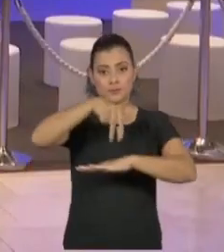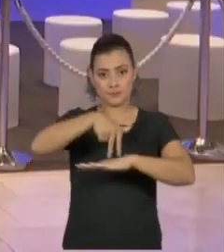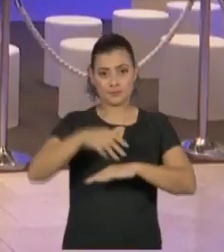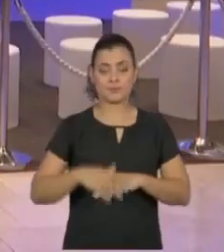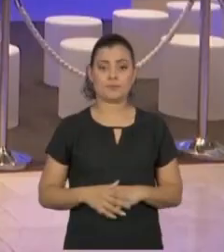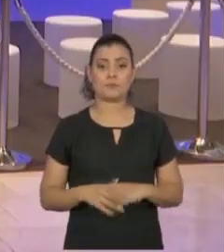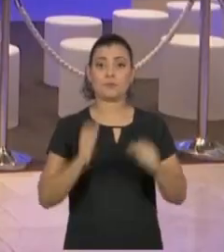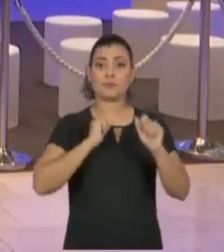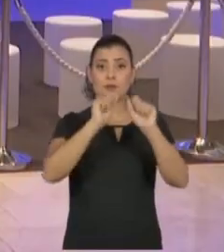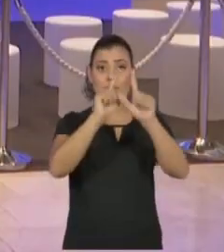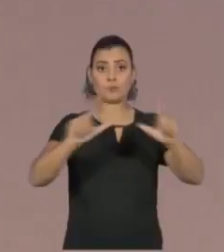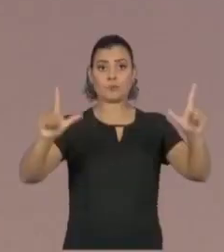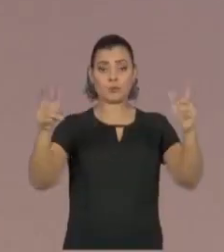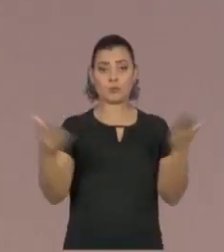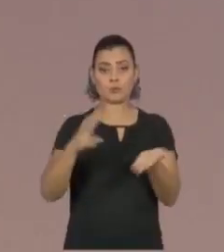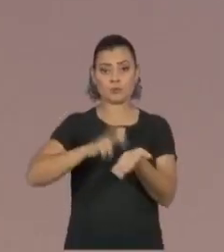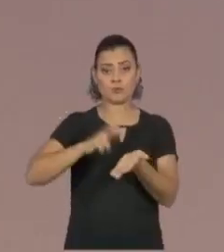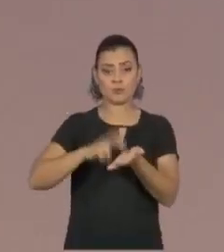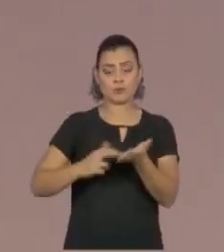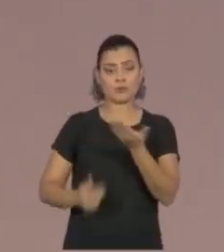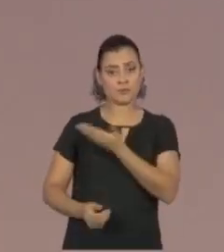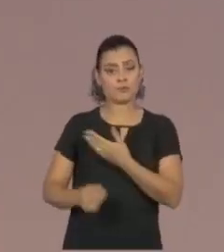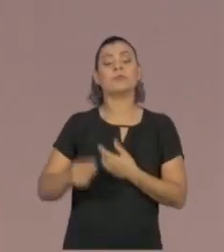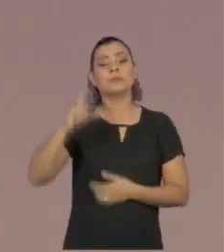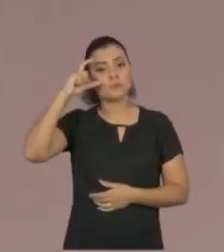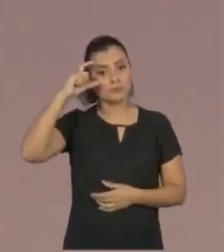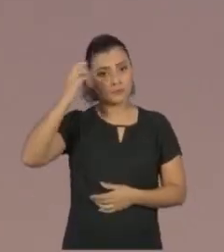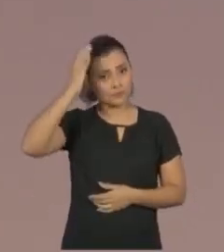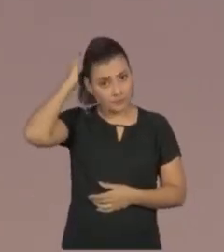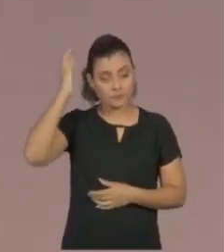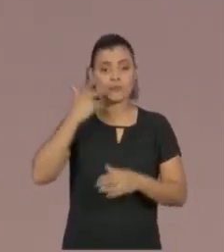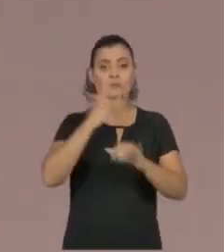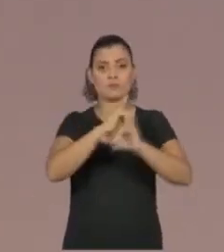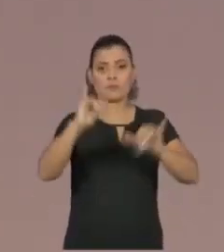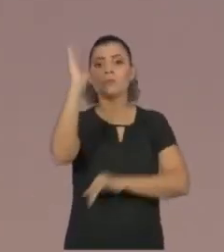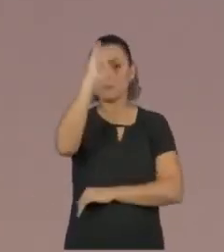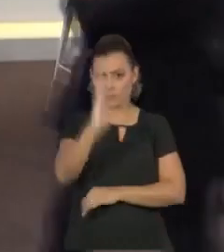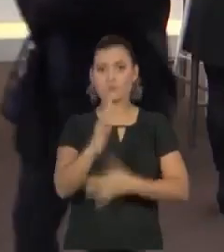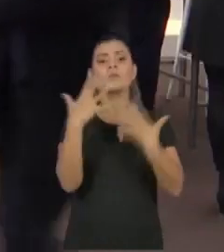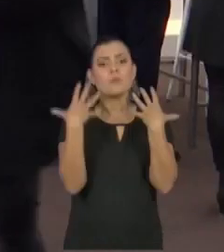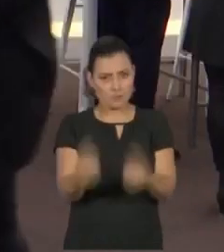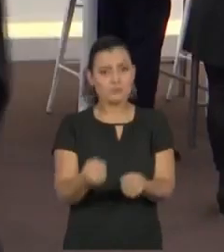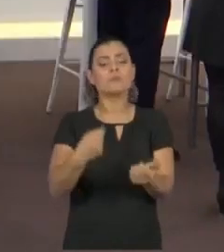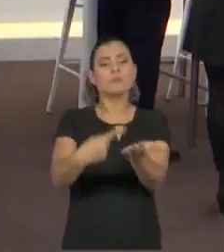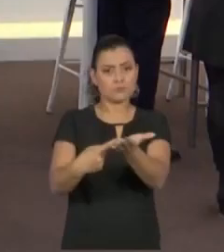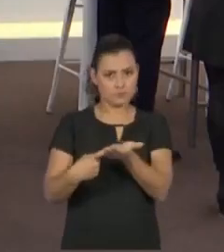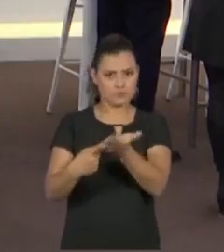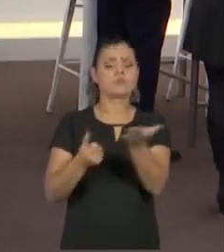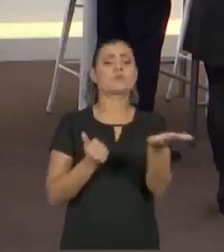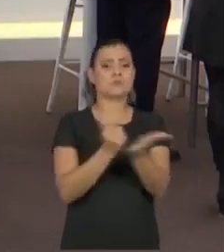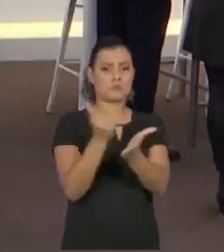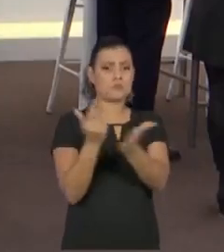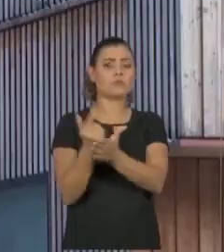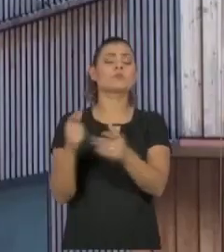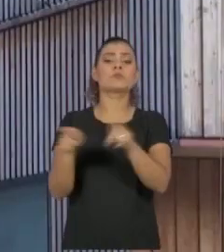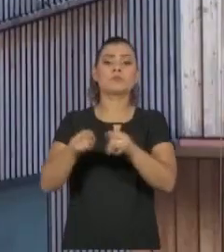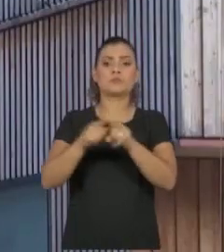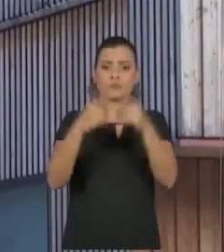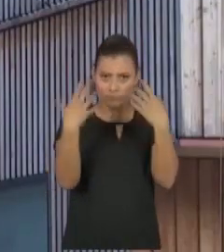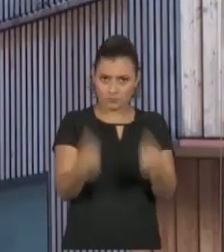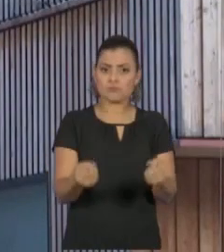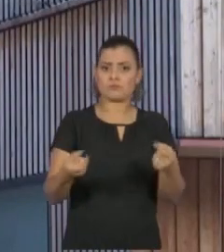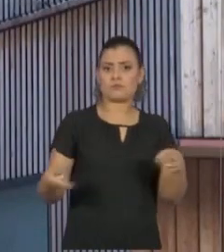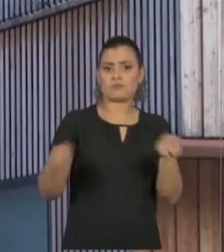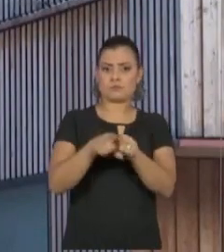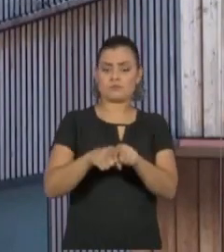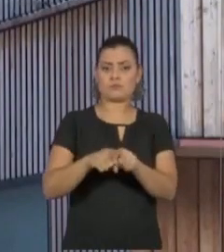um painel, hoje de manhã, o ministro anunciou que o Brasil vai aderir ao acordo sobre compras e permitir a